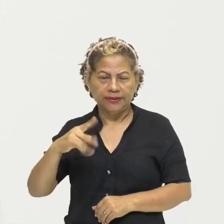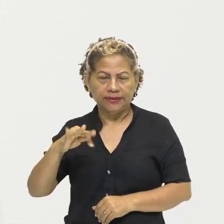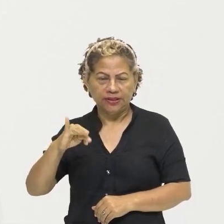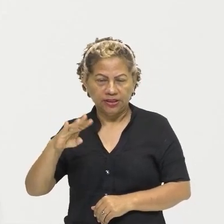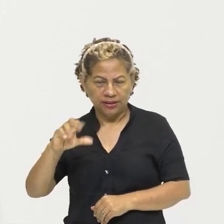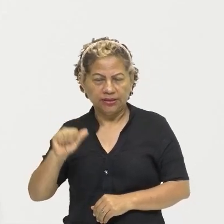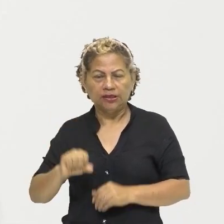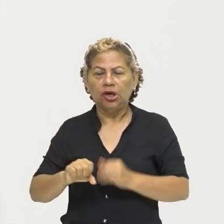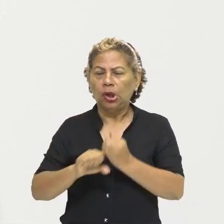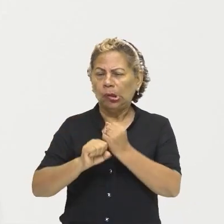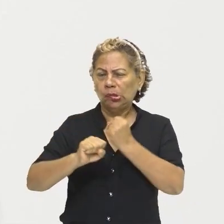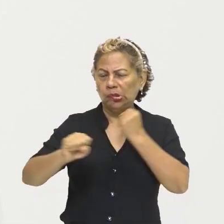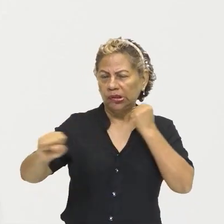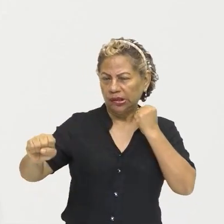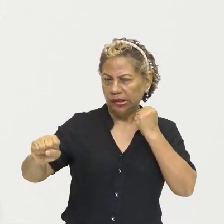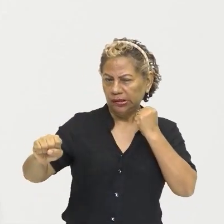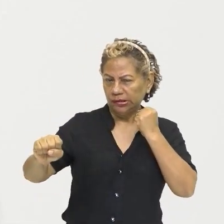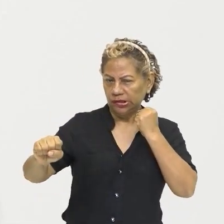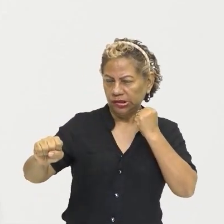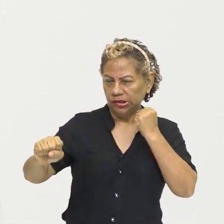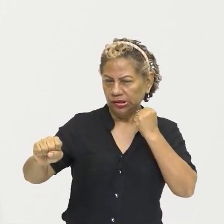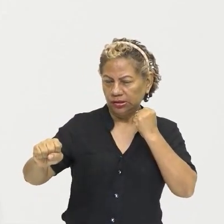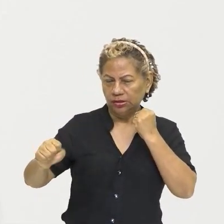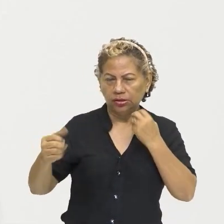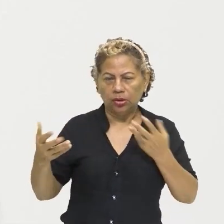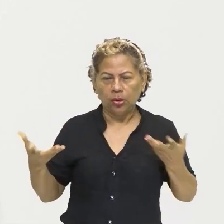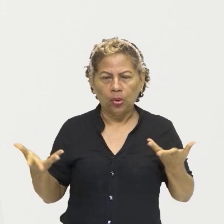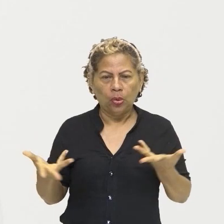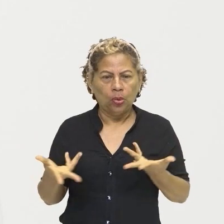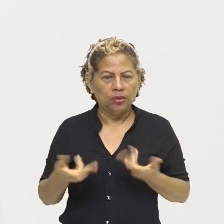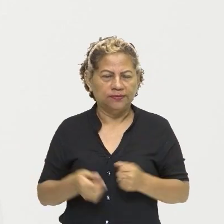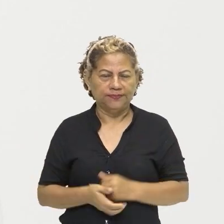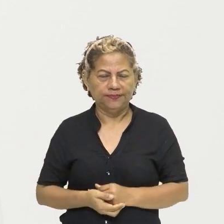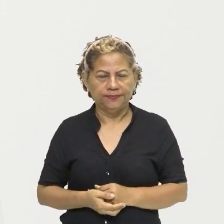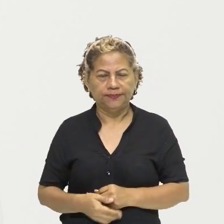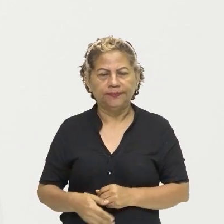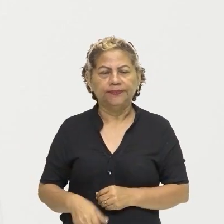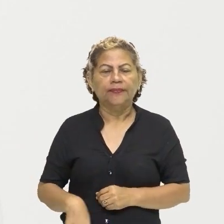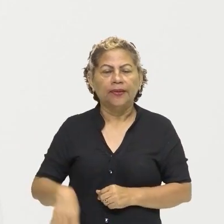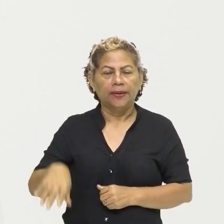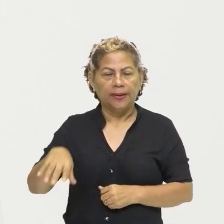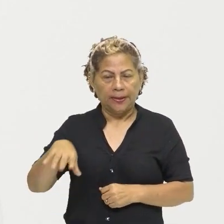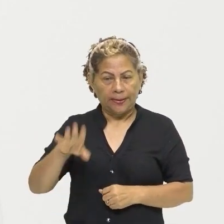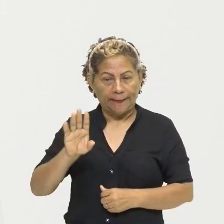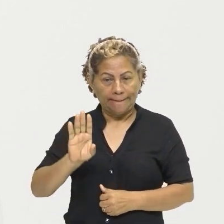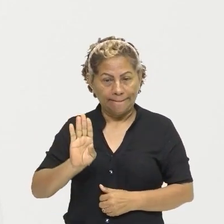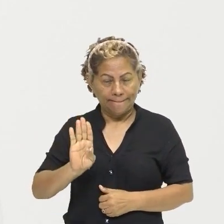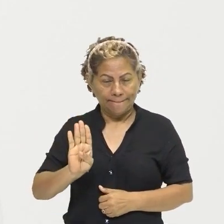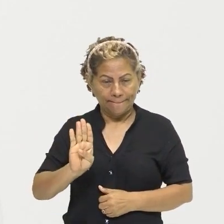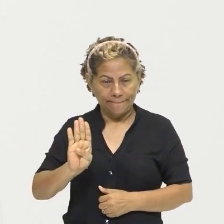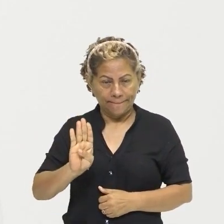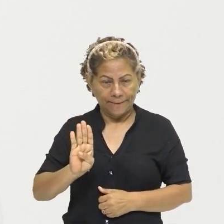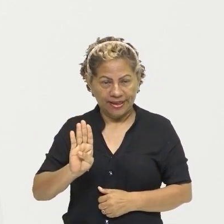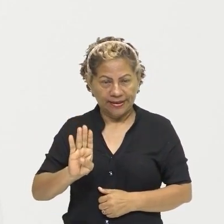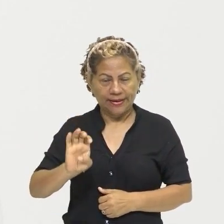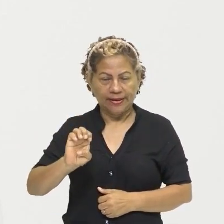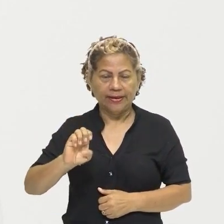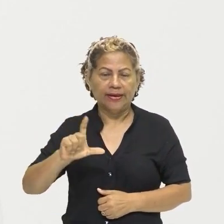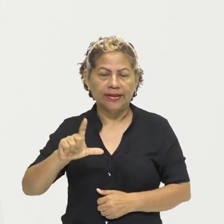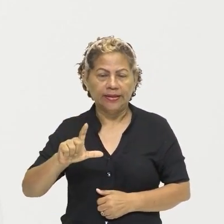grande excentricidade. É a letra A. Órbitas